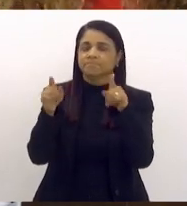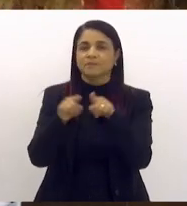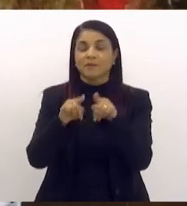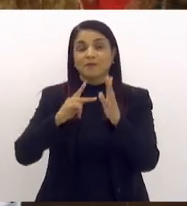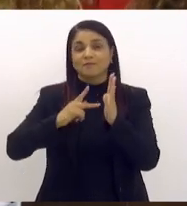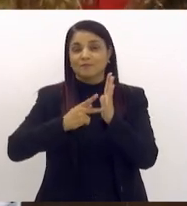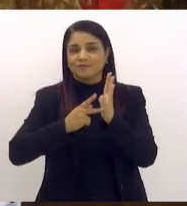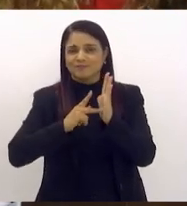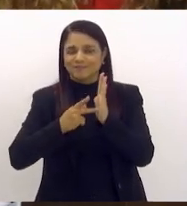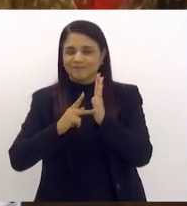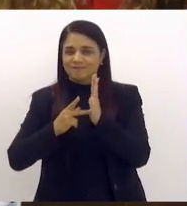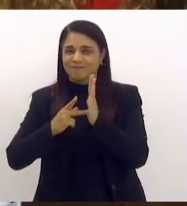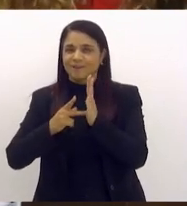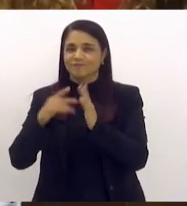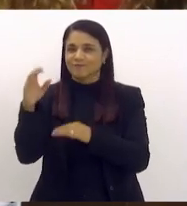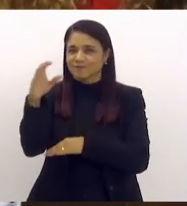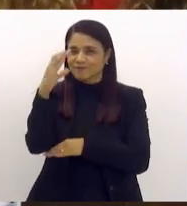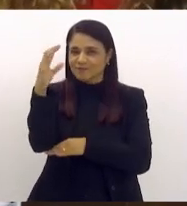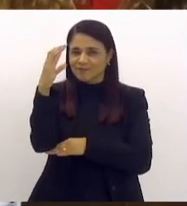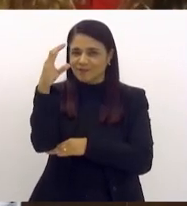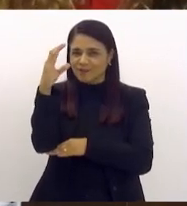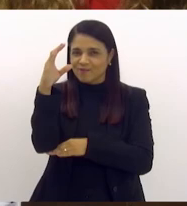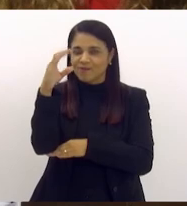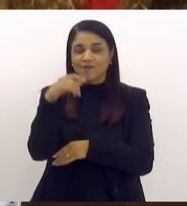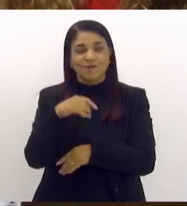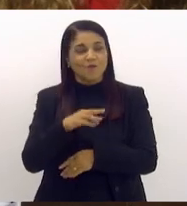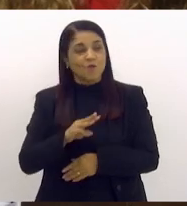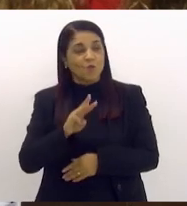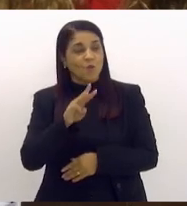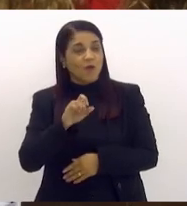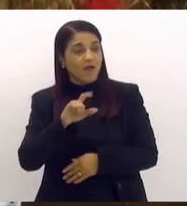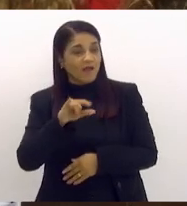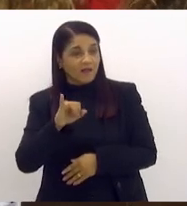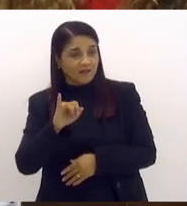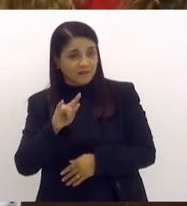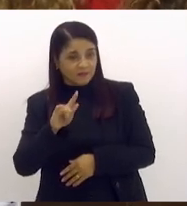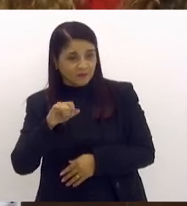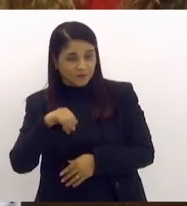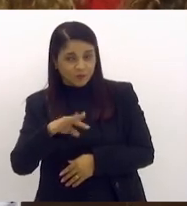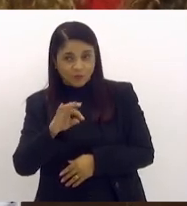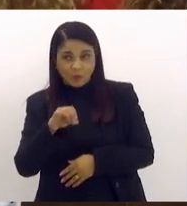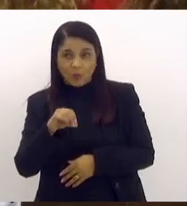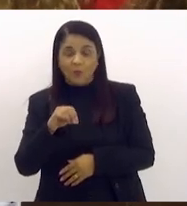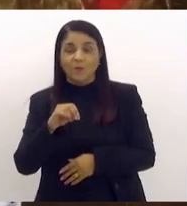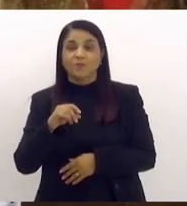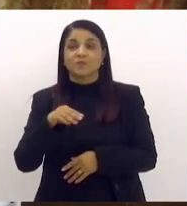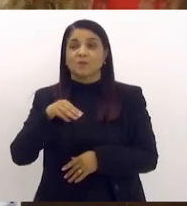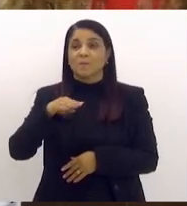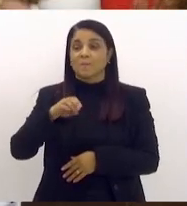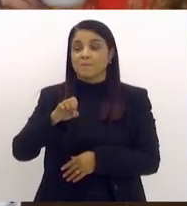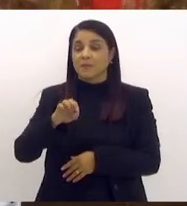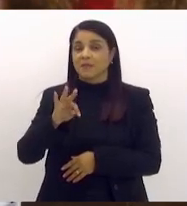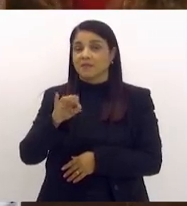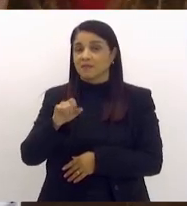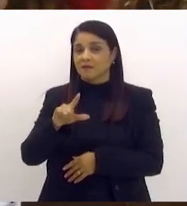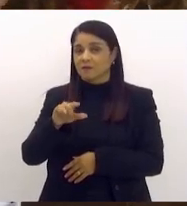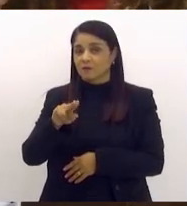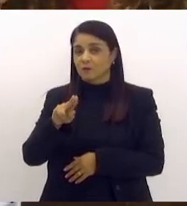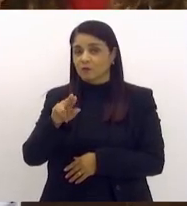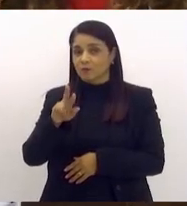do né de Niterói região tô vendo o Edson aqui né dos Metalúrgicos possa ter